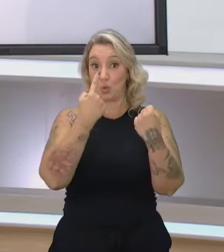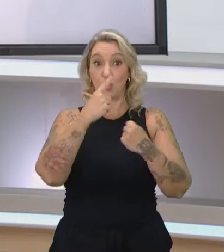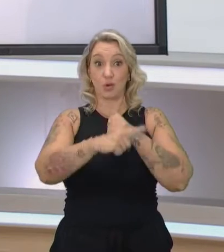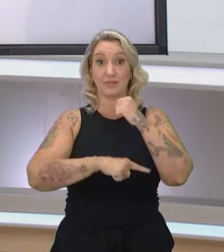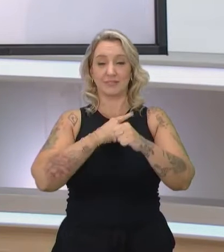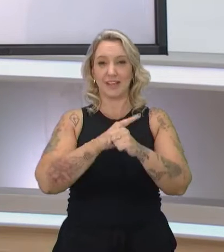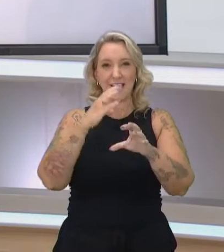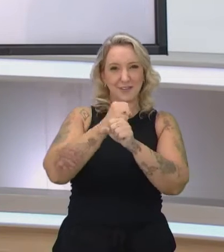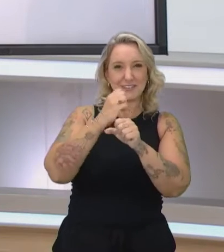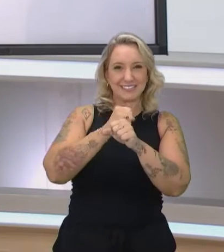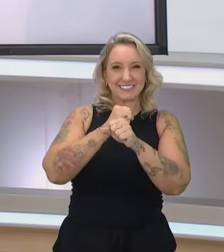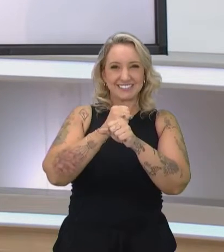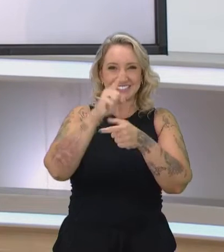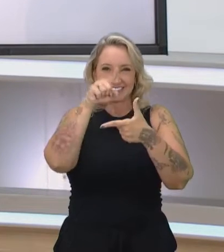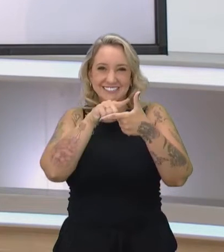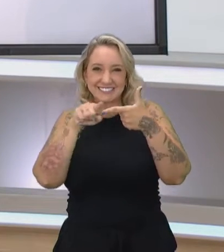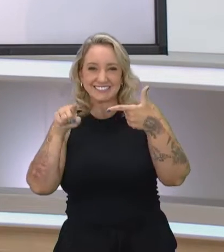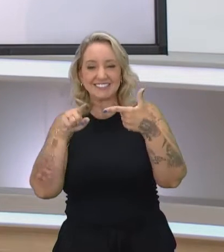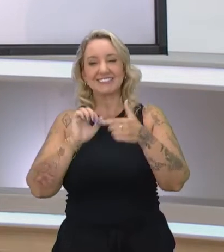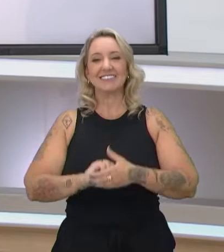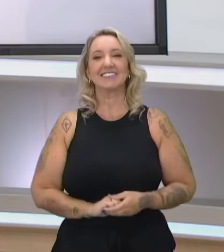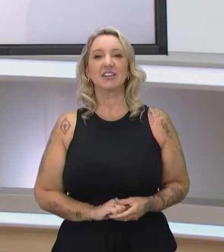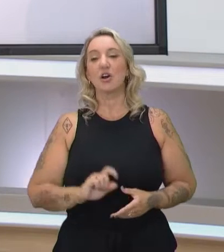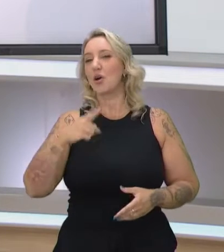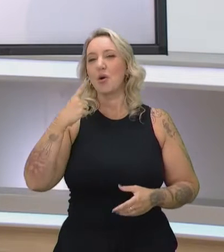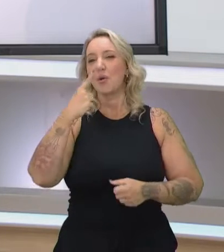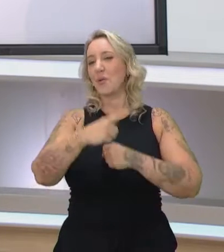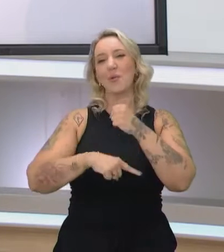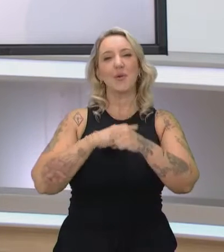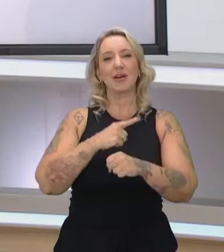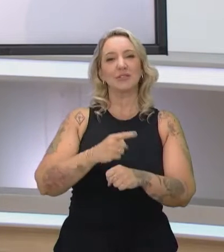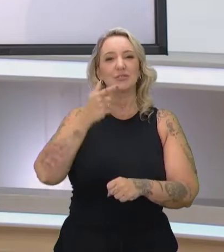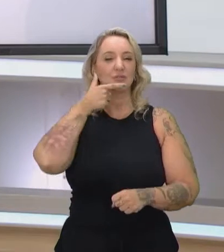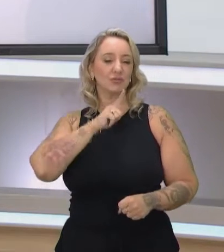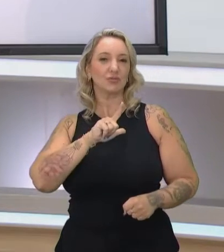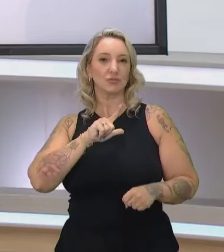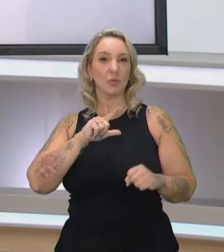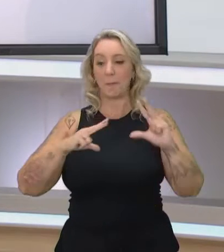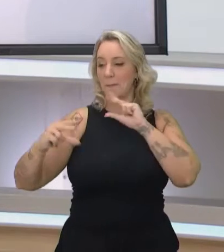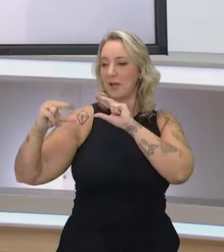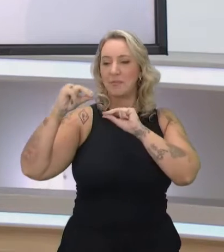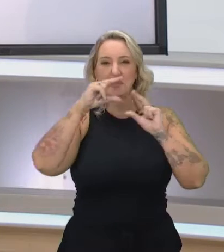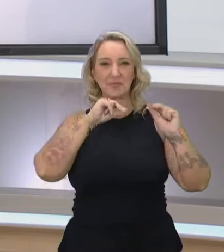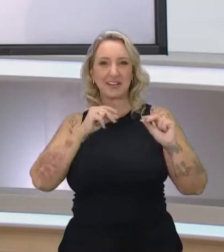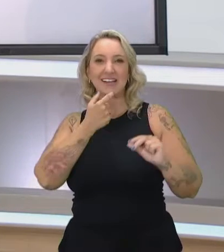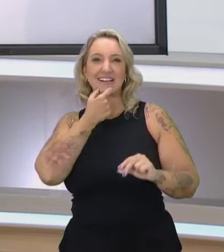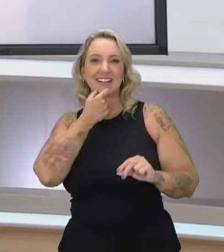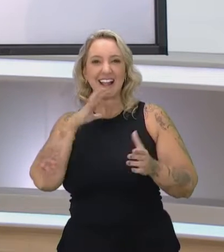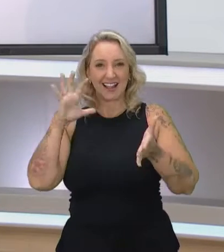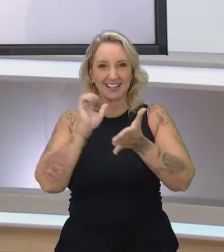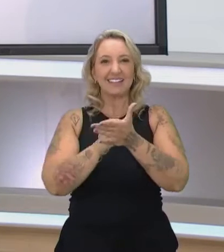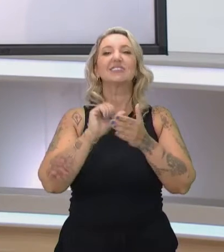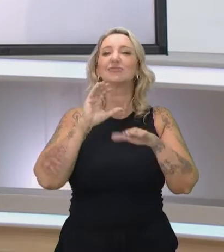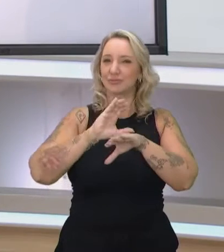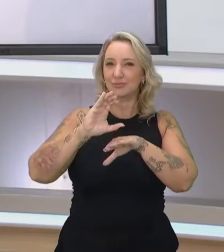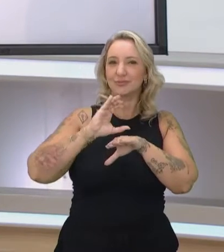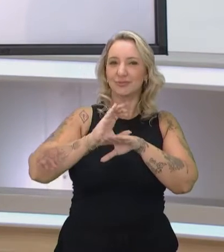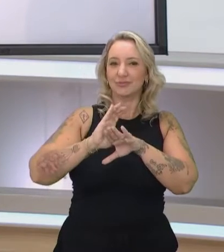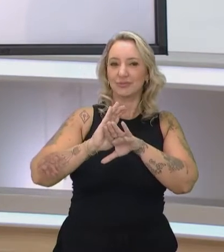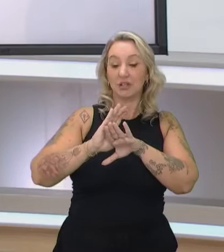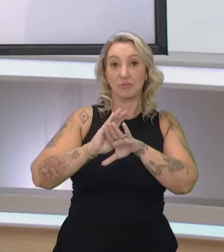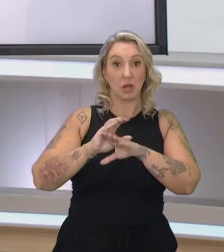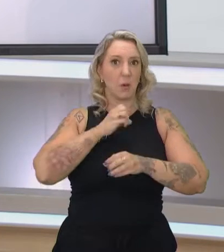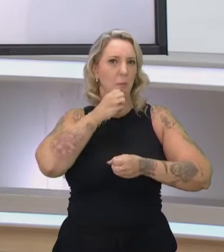até umas continhas. Ou em um ano a gente já consegue estar falando inglês, se matriculando num curso aí, não